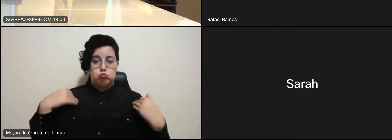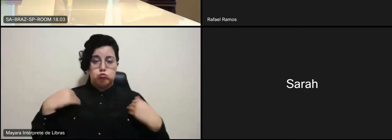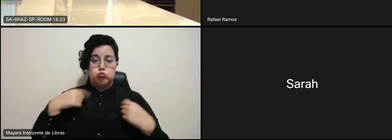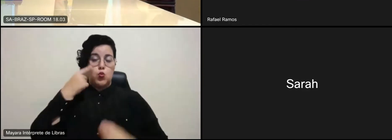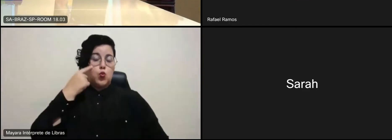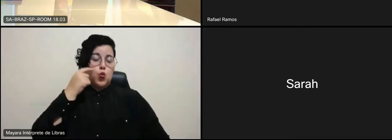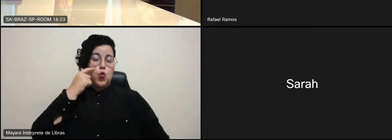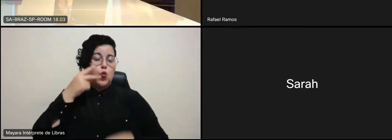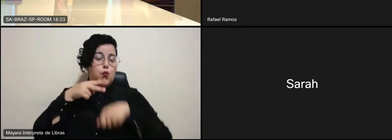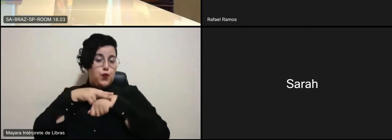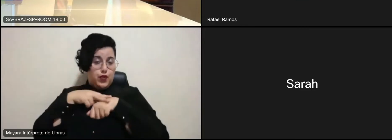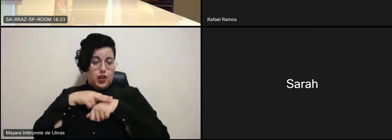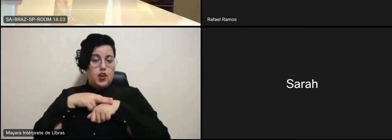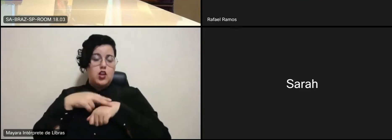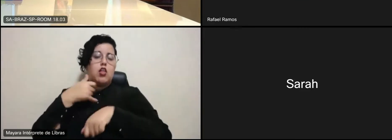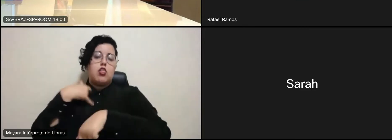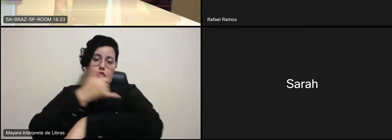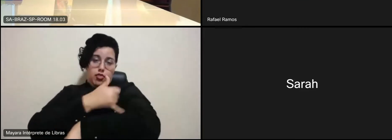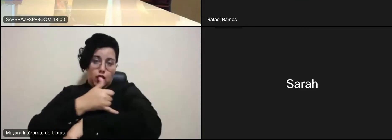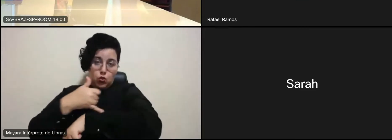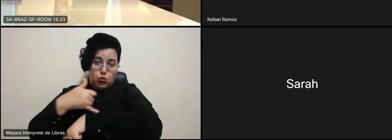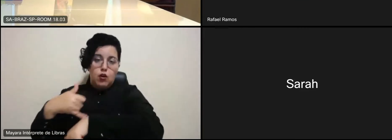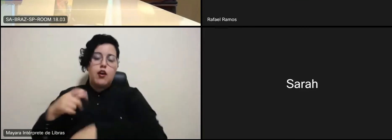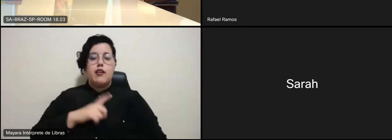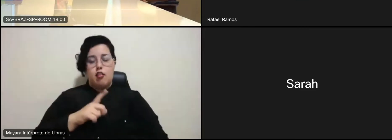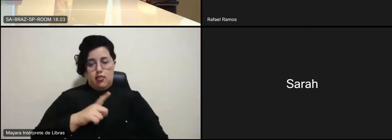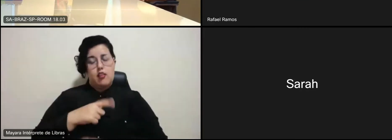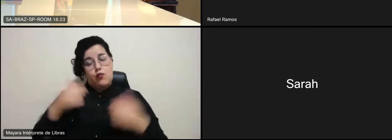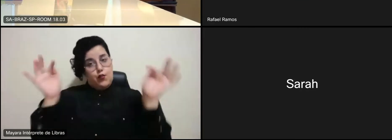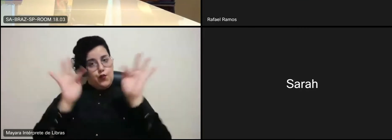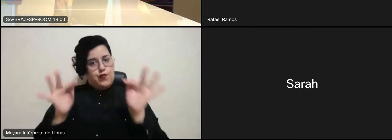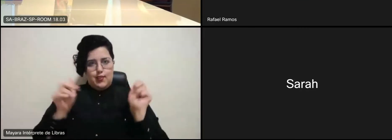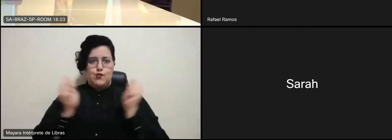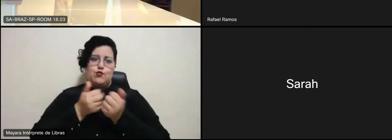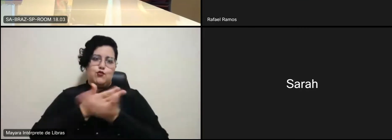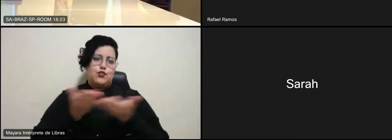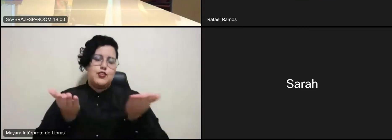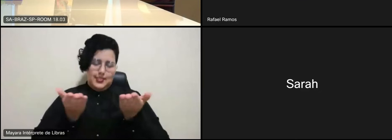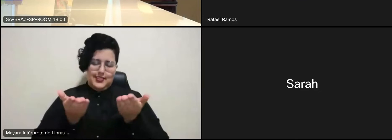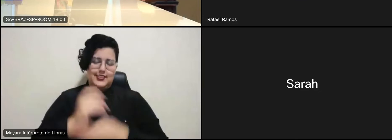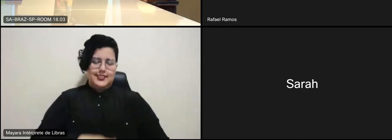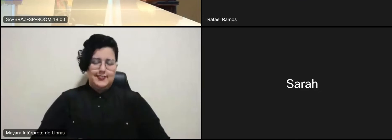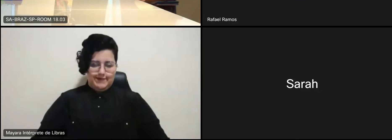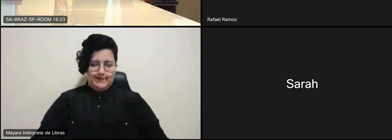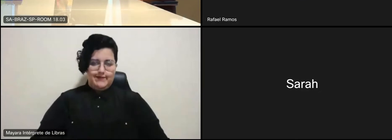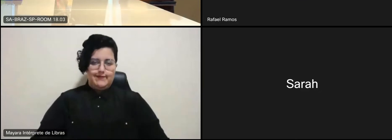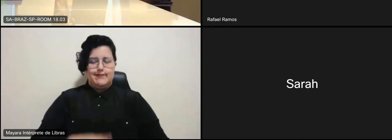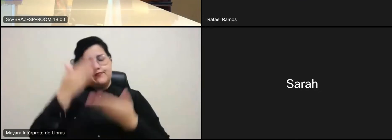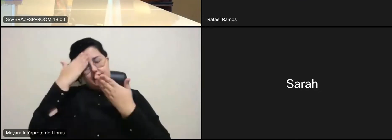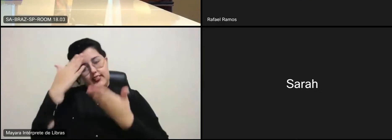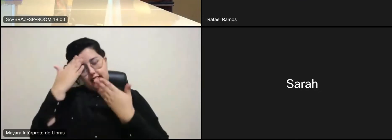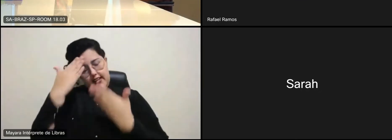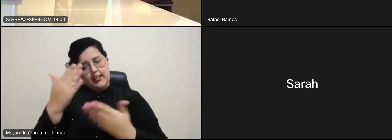verdes, tenho tatuagens e estou muito feliz de estar aqui participando do painel junto com vocês. Muito obrigado,